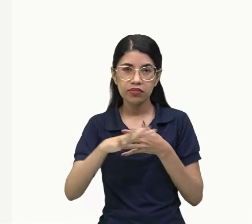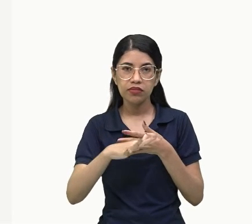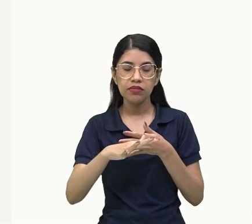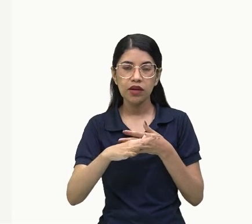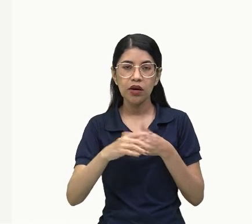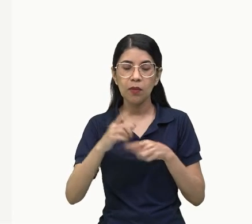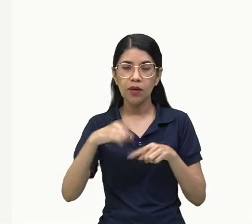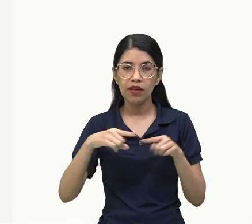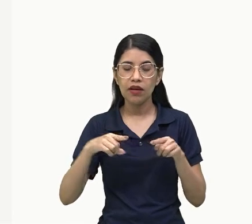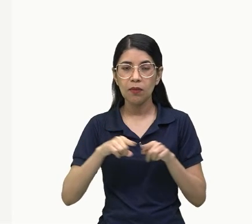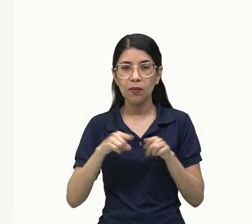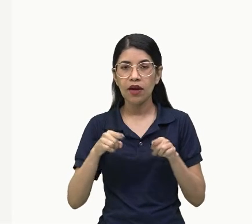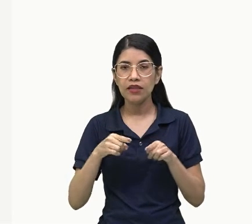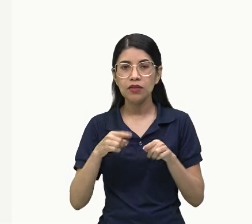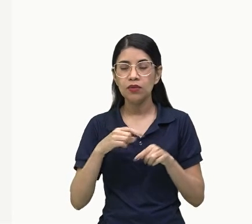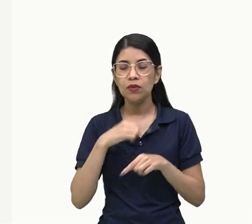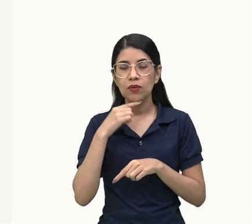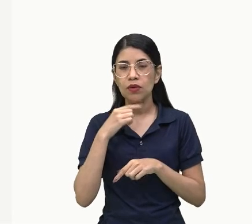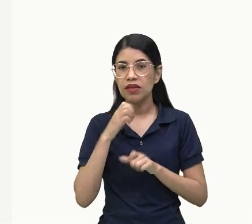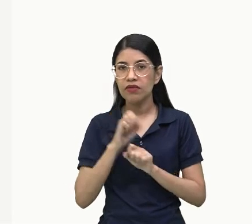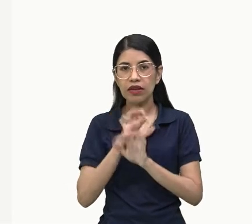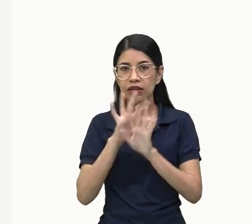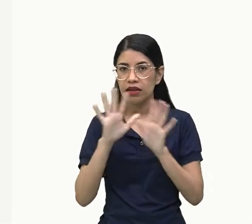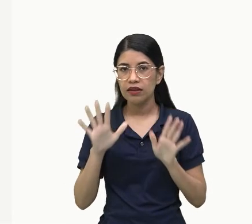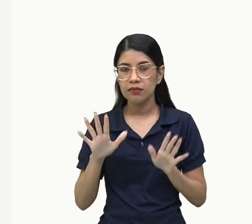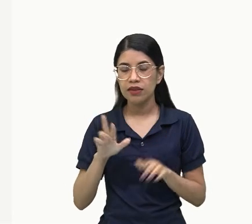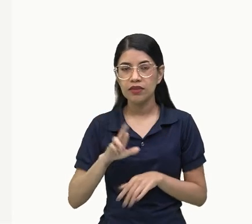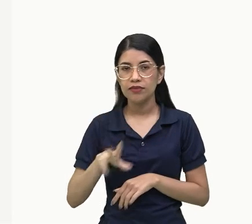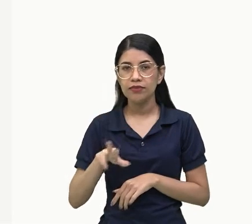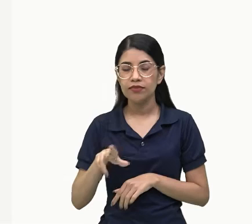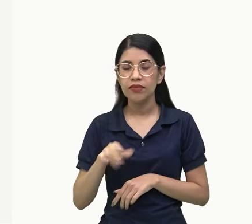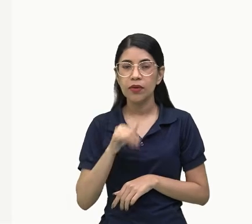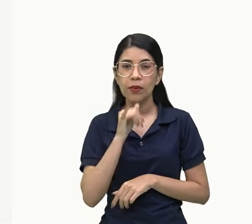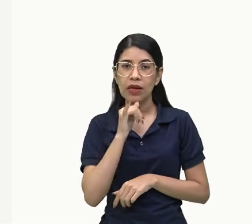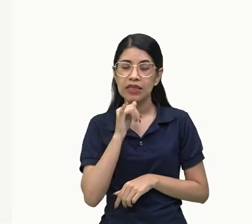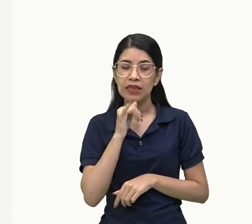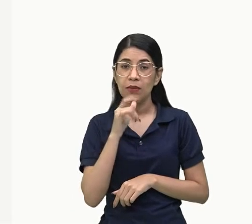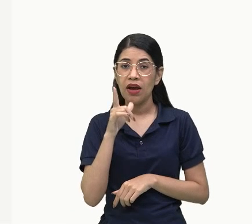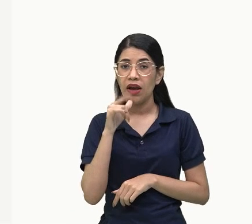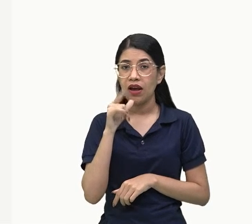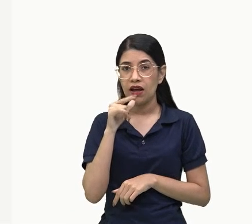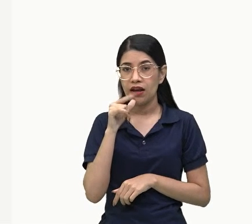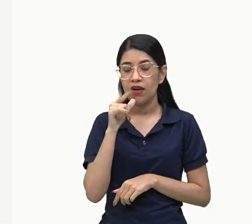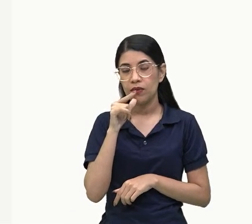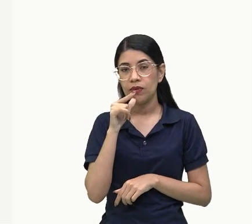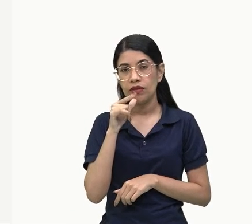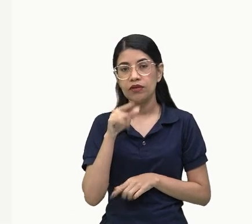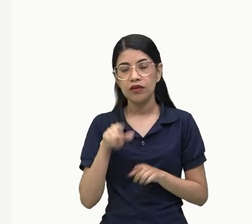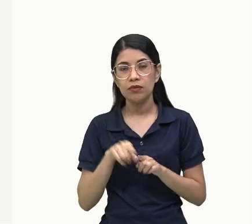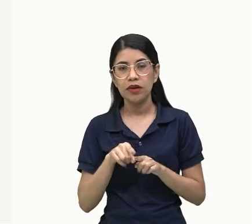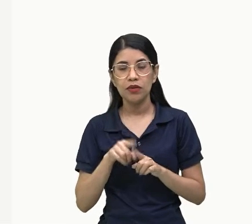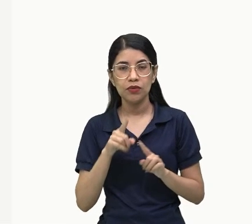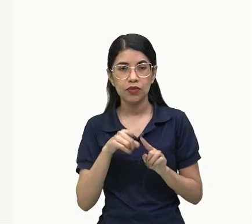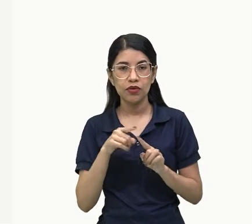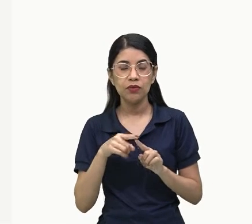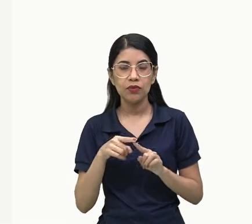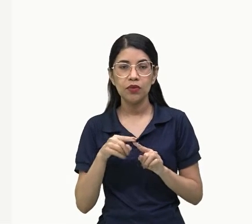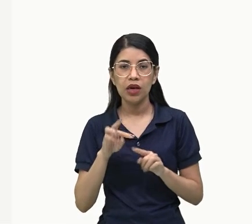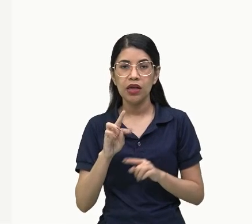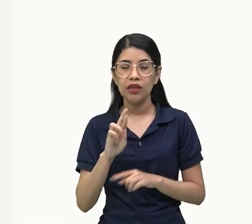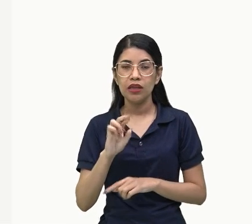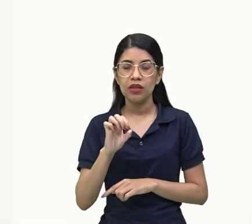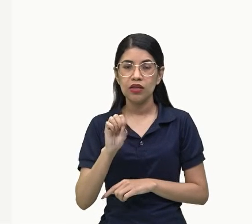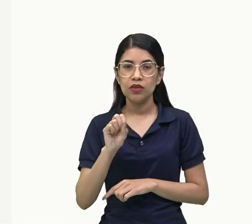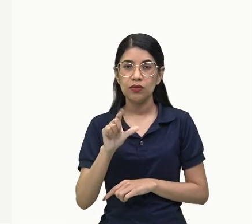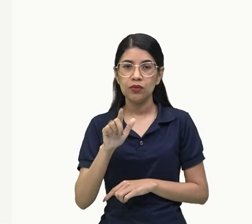mas sem a nitidez. E a gente tem exemplos, como a água, por exemplo. A água é um meio translúcido, né?